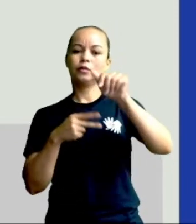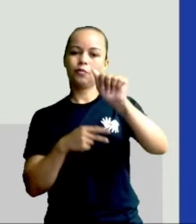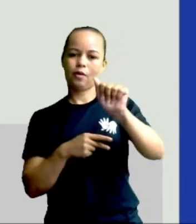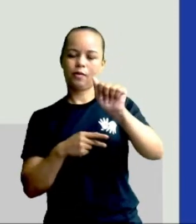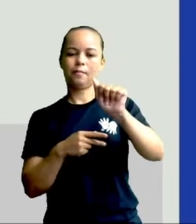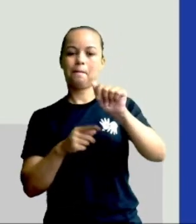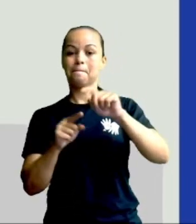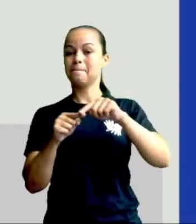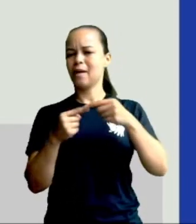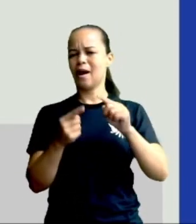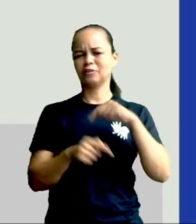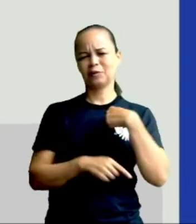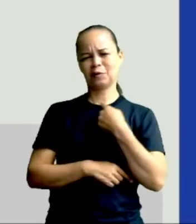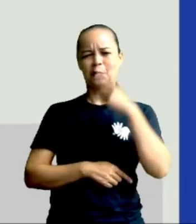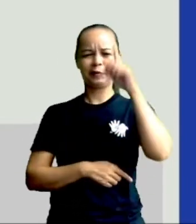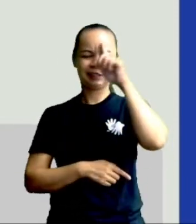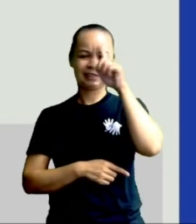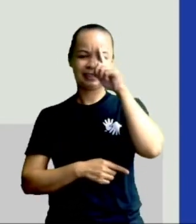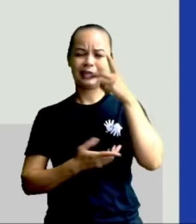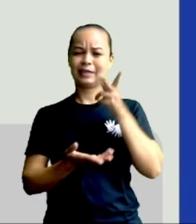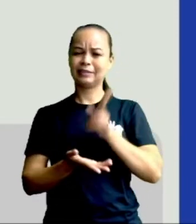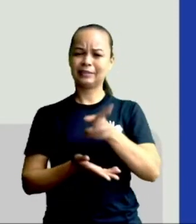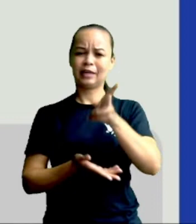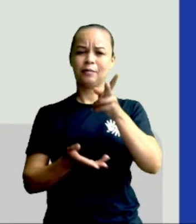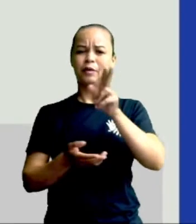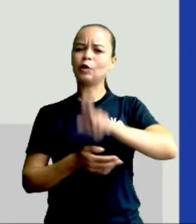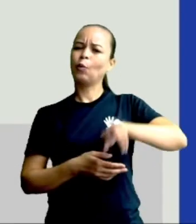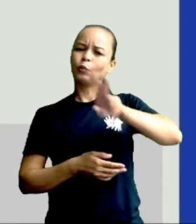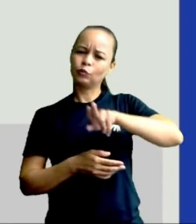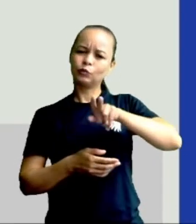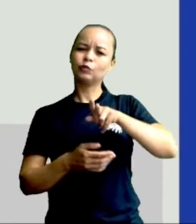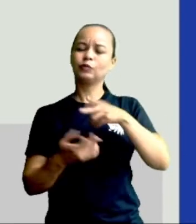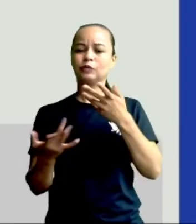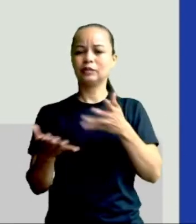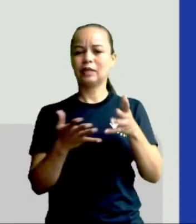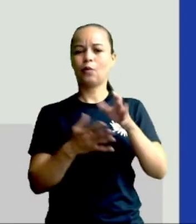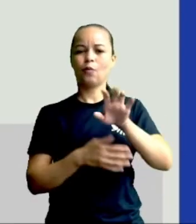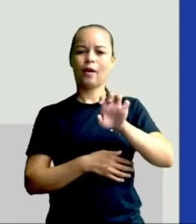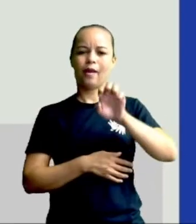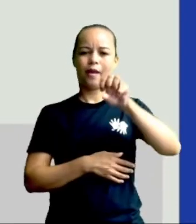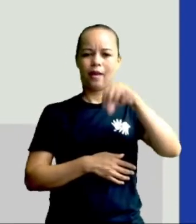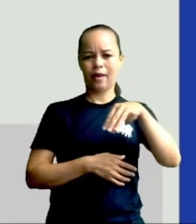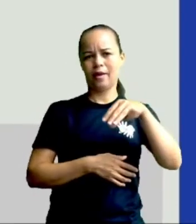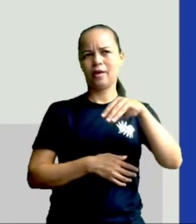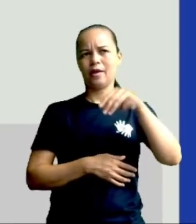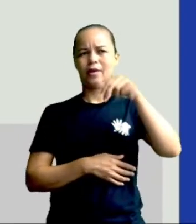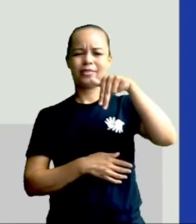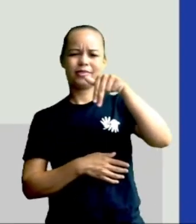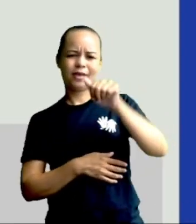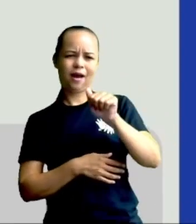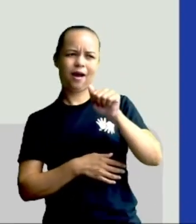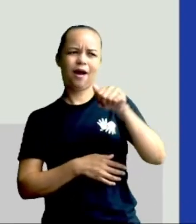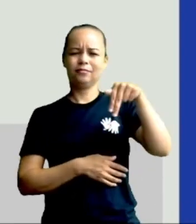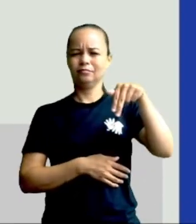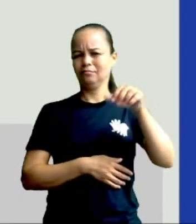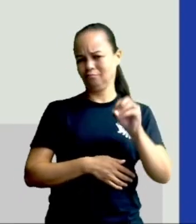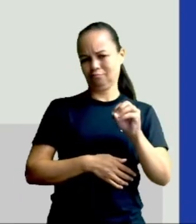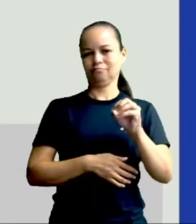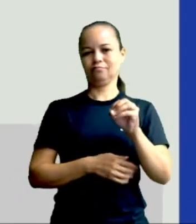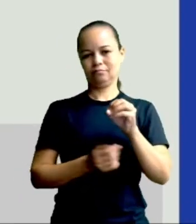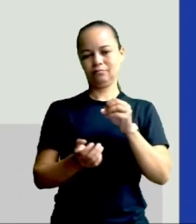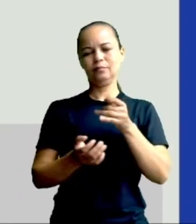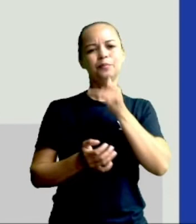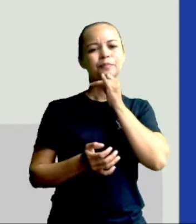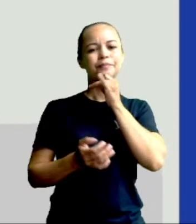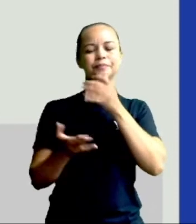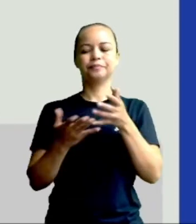porém no nosso dia a dia nós sempre vamos o tipo nós sempre utilizamos o em o na o nó por